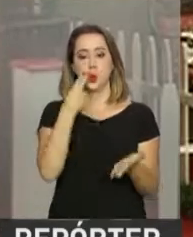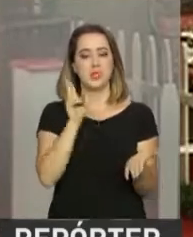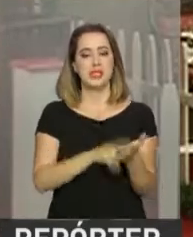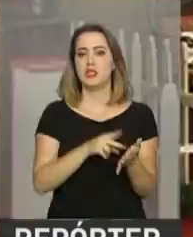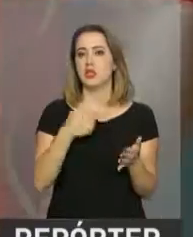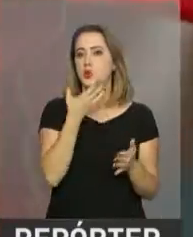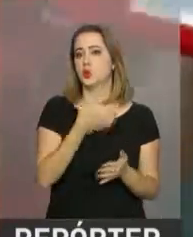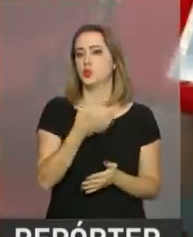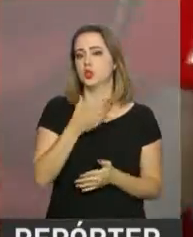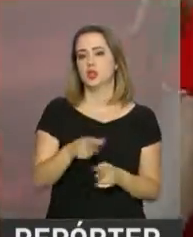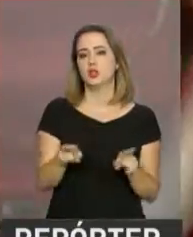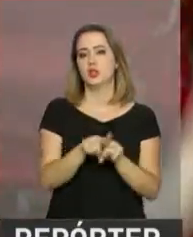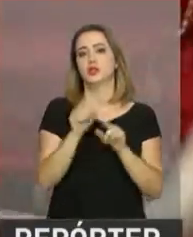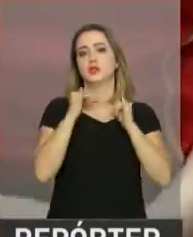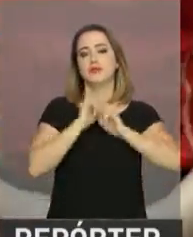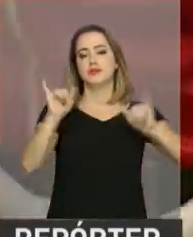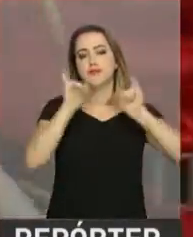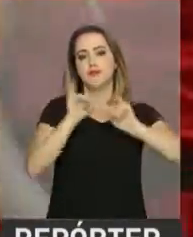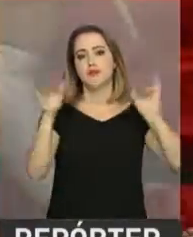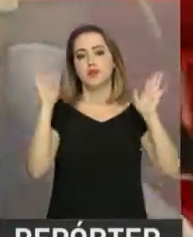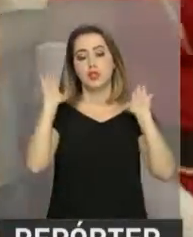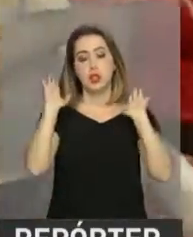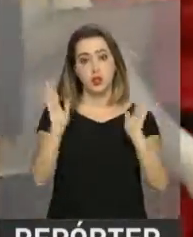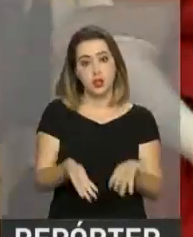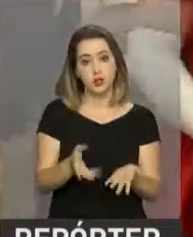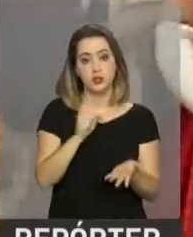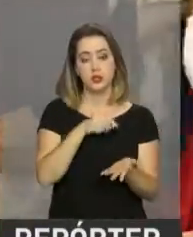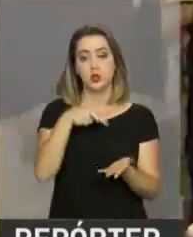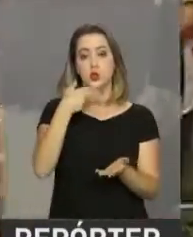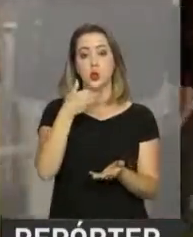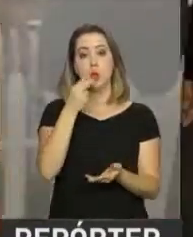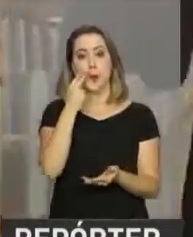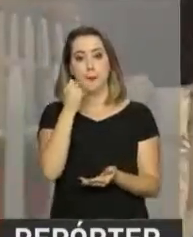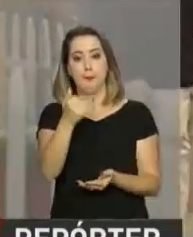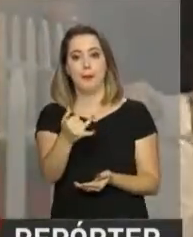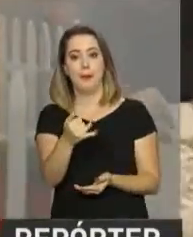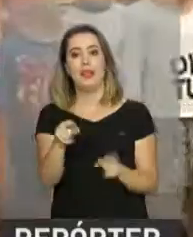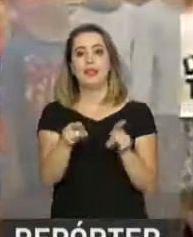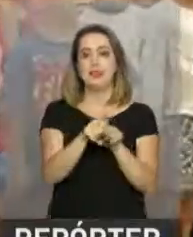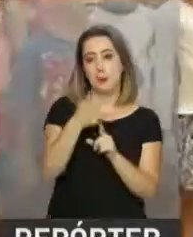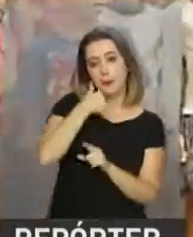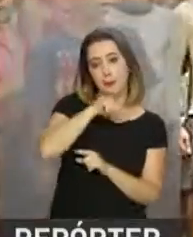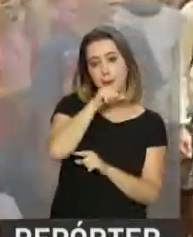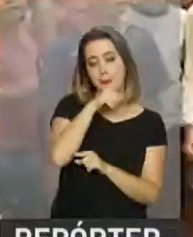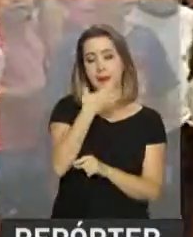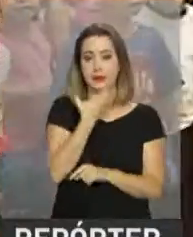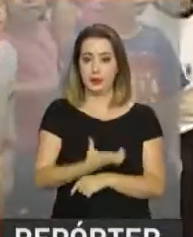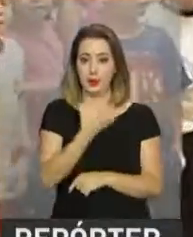Correios também foram lançados oficialmente pelo Papai e Mamãe Noel.